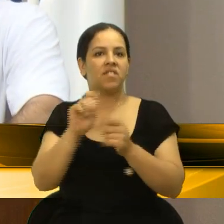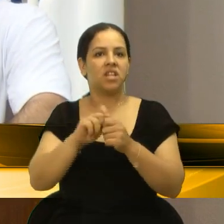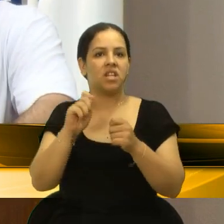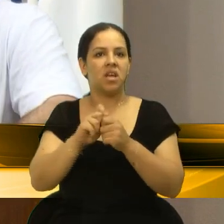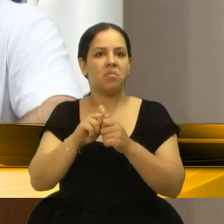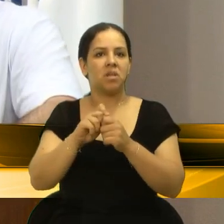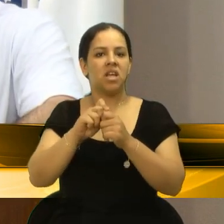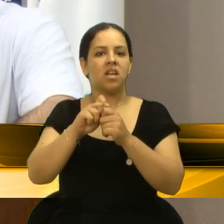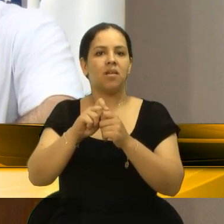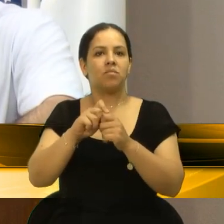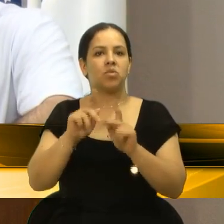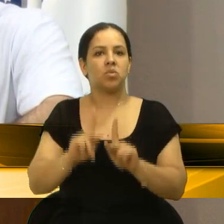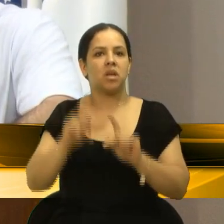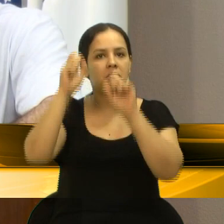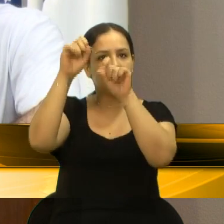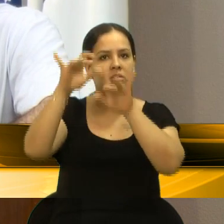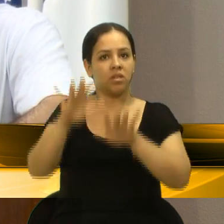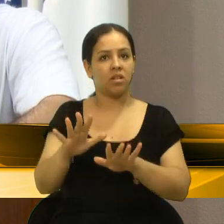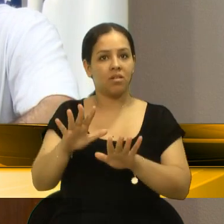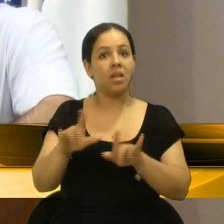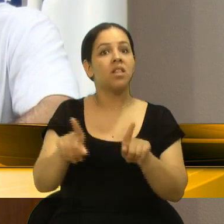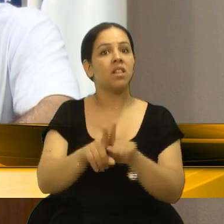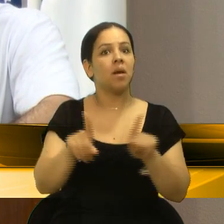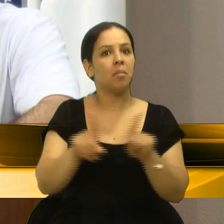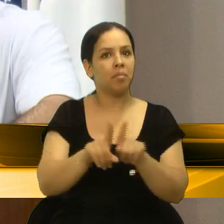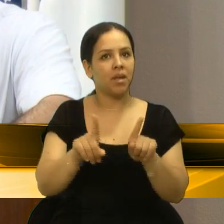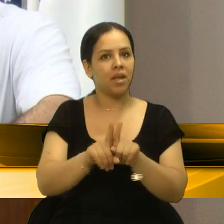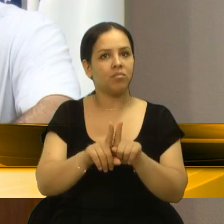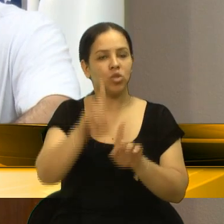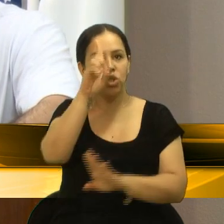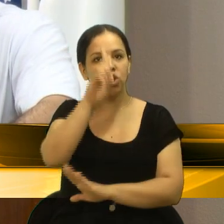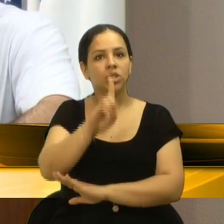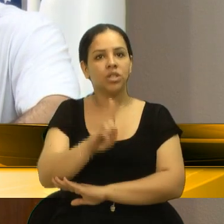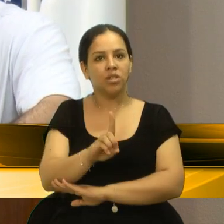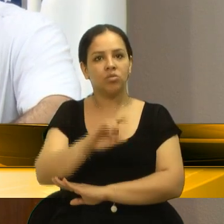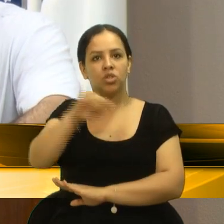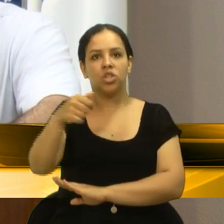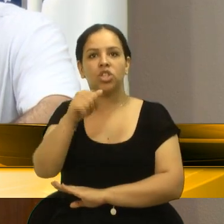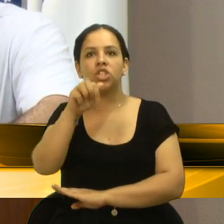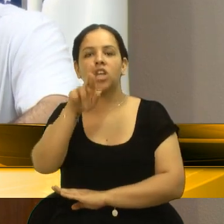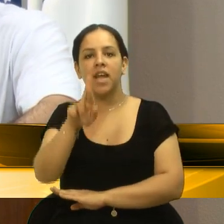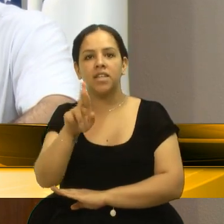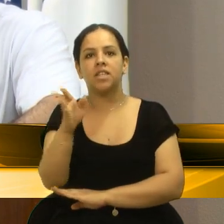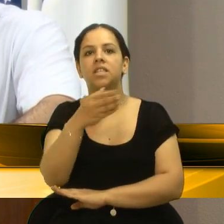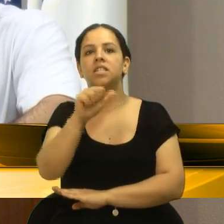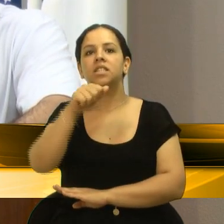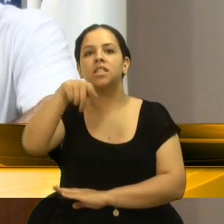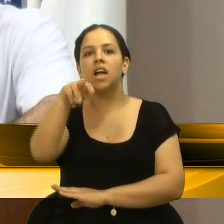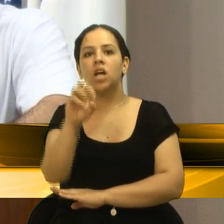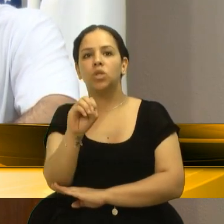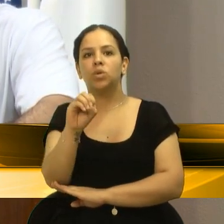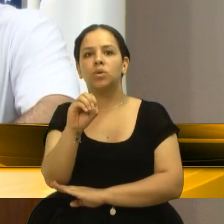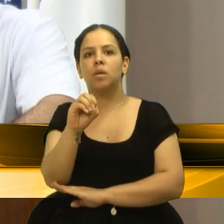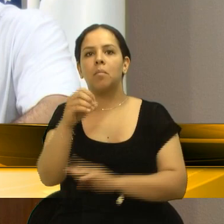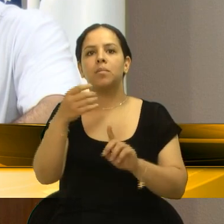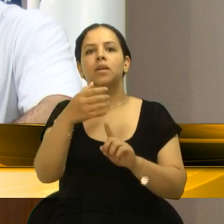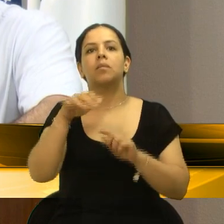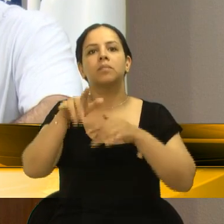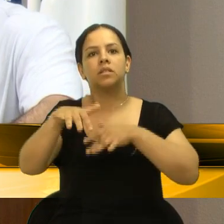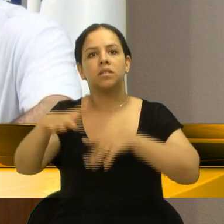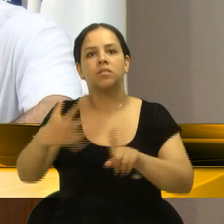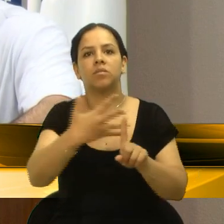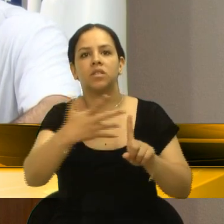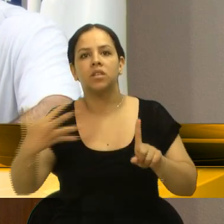pelo direito sagrado da manifestação, Jair e Sandro, da Parada Livre, que eu fiz a homenagem do Dia dos Direitos Humanos